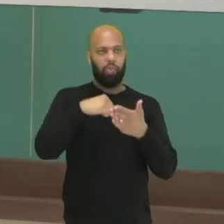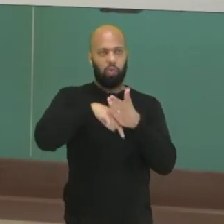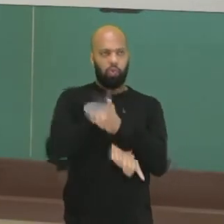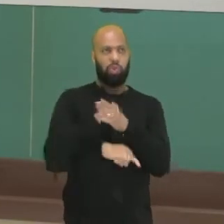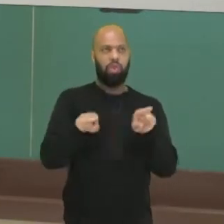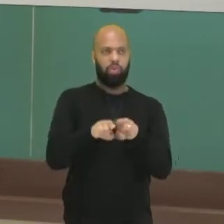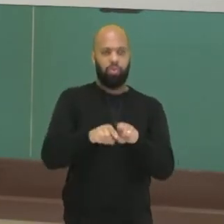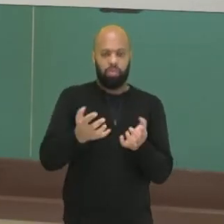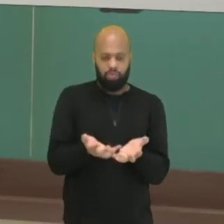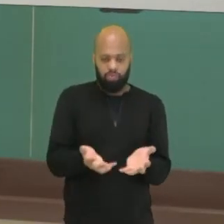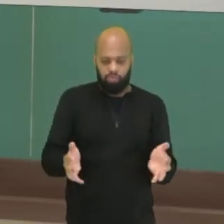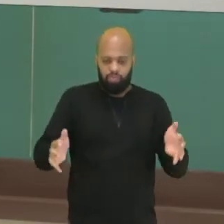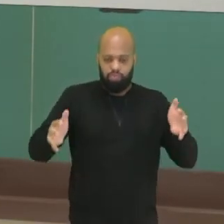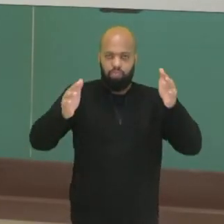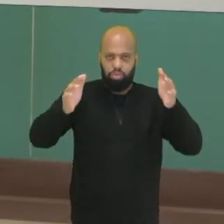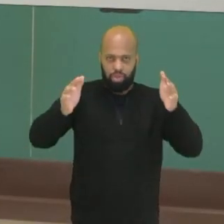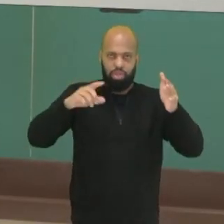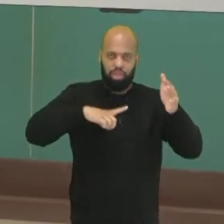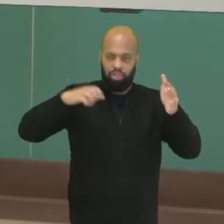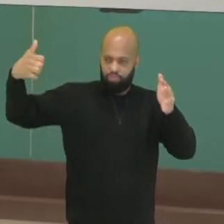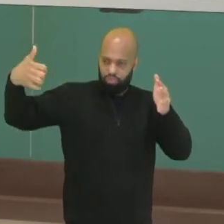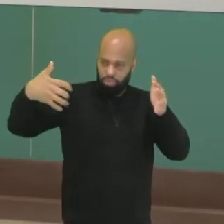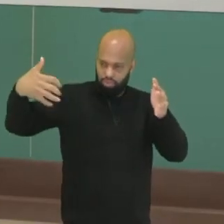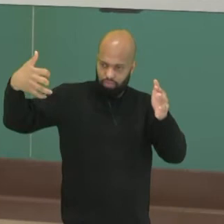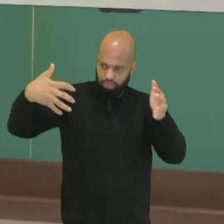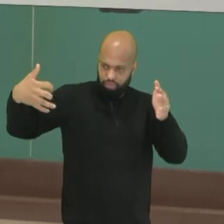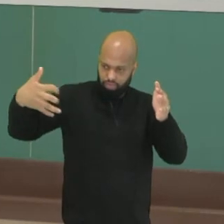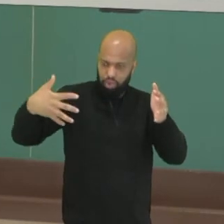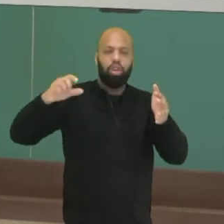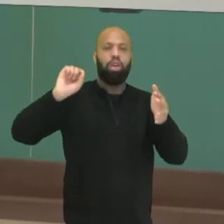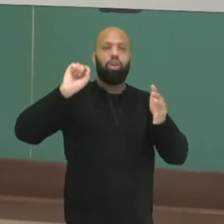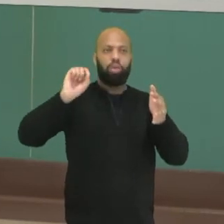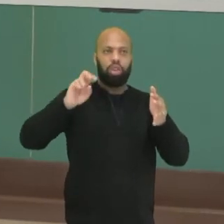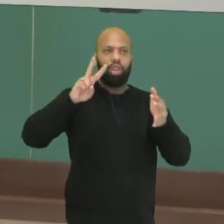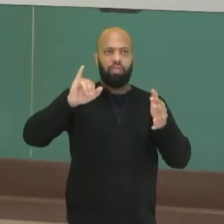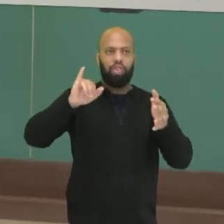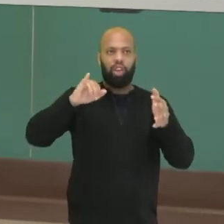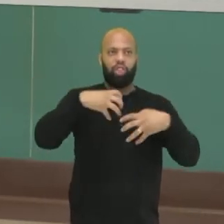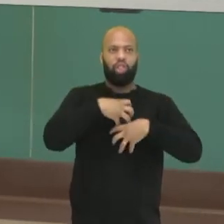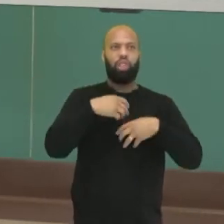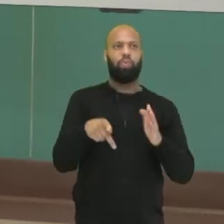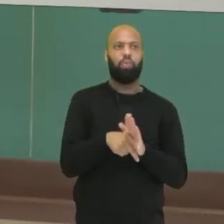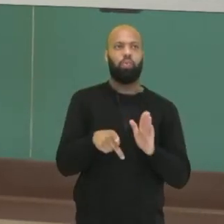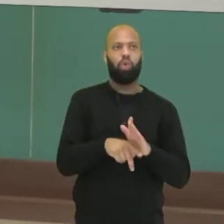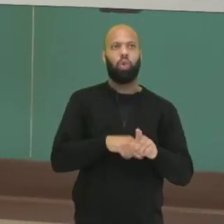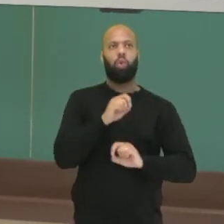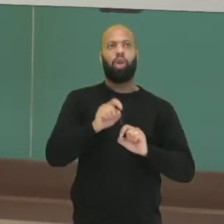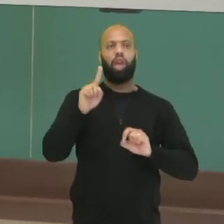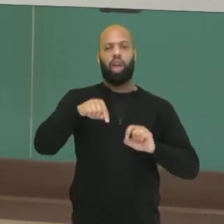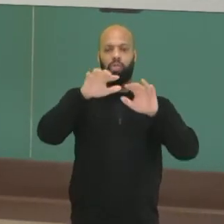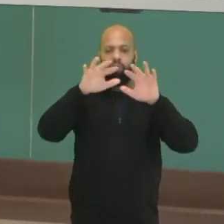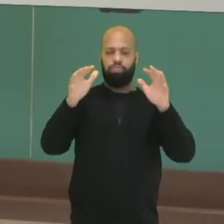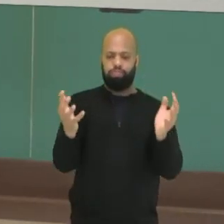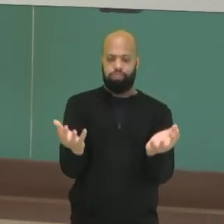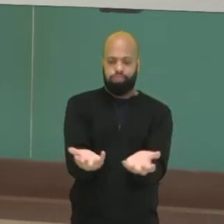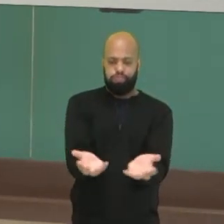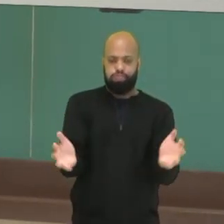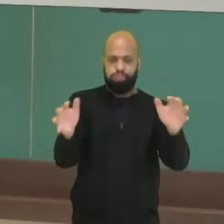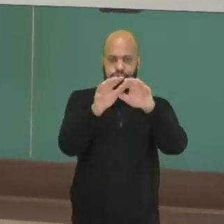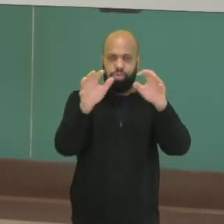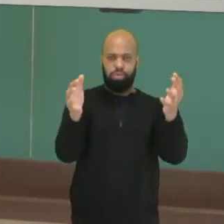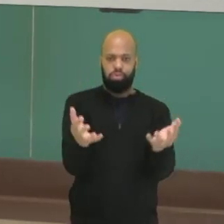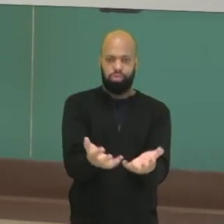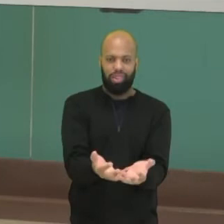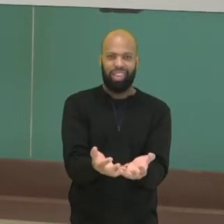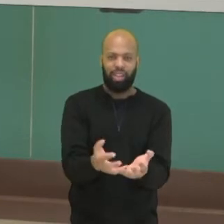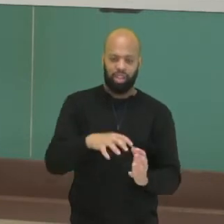o frasco em si, transparente, ali, de vidro, vai servir como uma espécie ali, né, de efeito estufa,